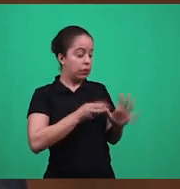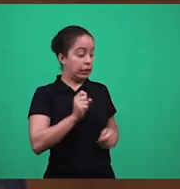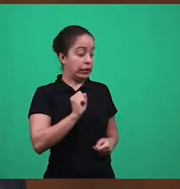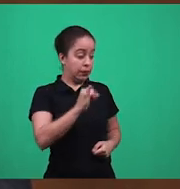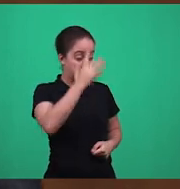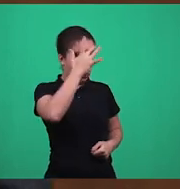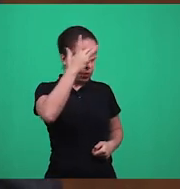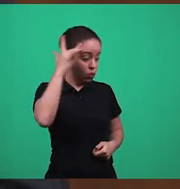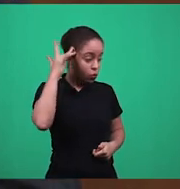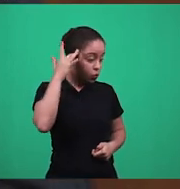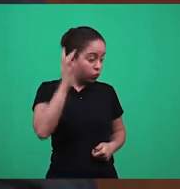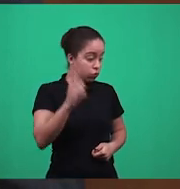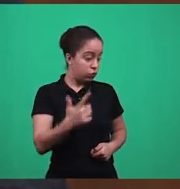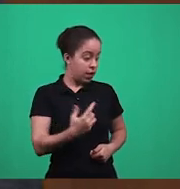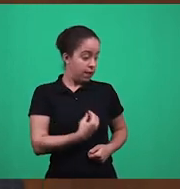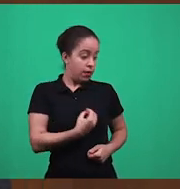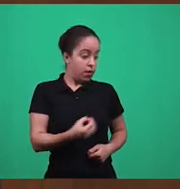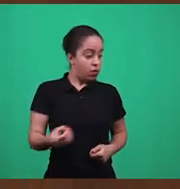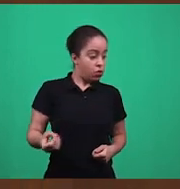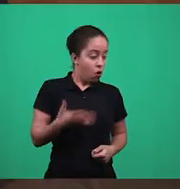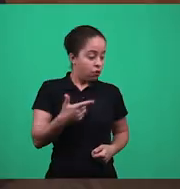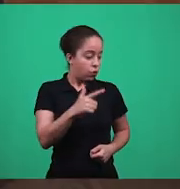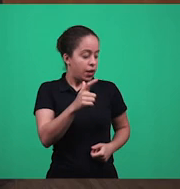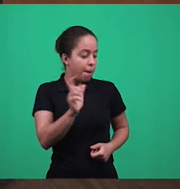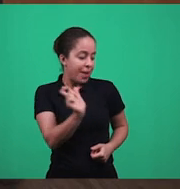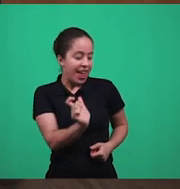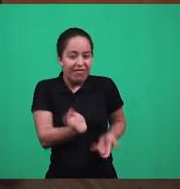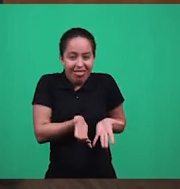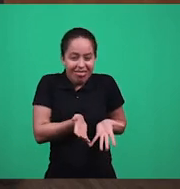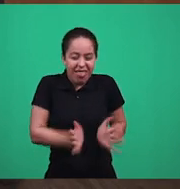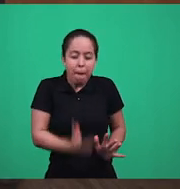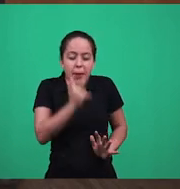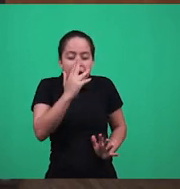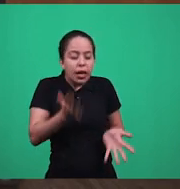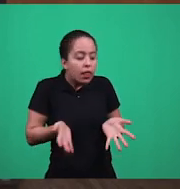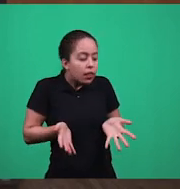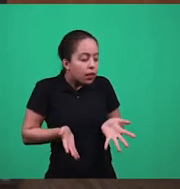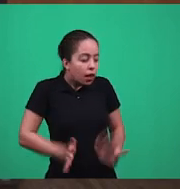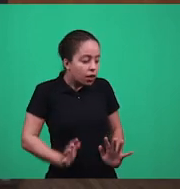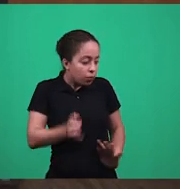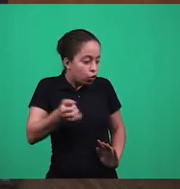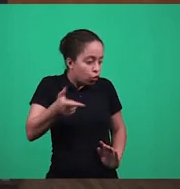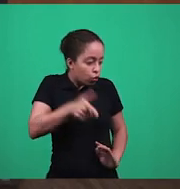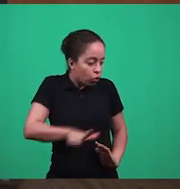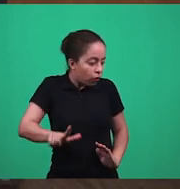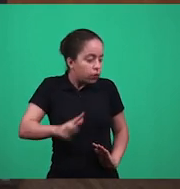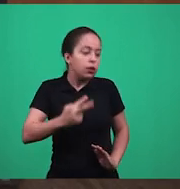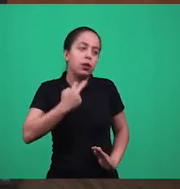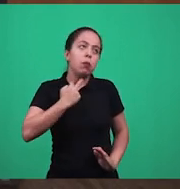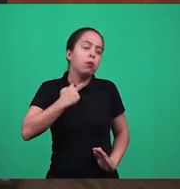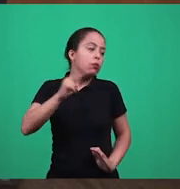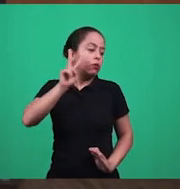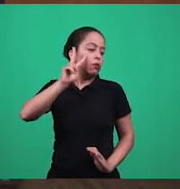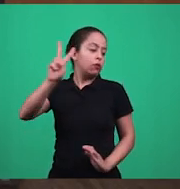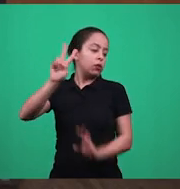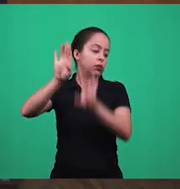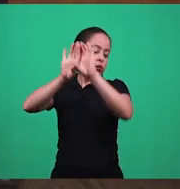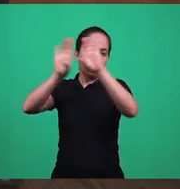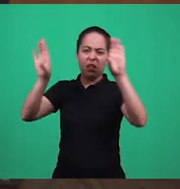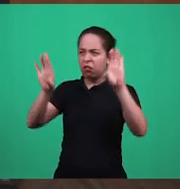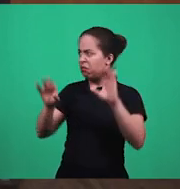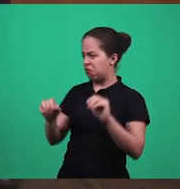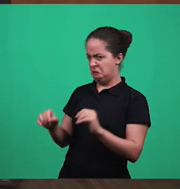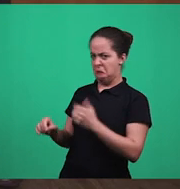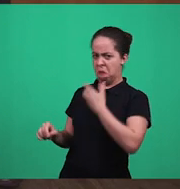pode ver o reino de Deus. Quando Nicodemos ouviu isso, não entendeu e falou